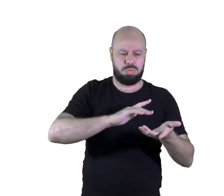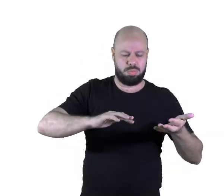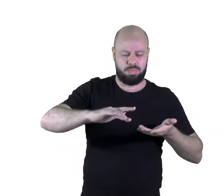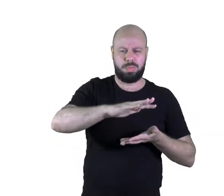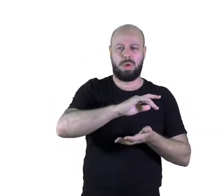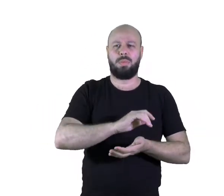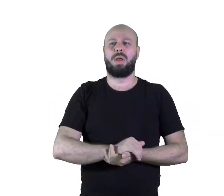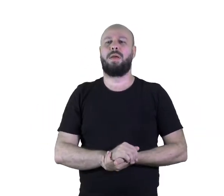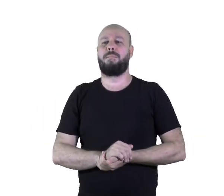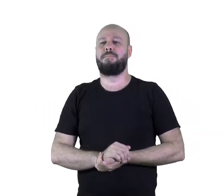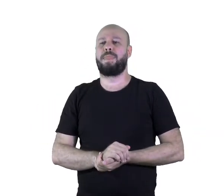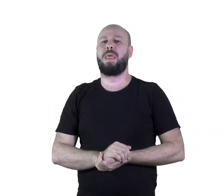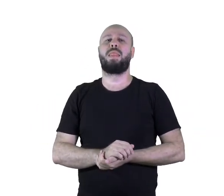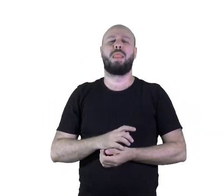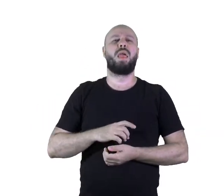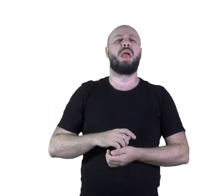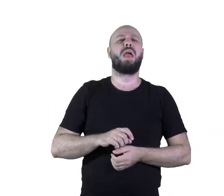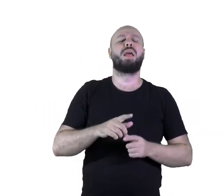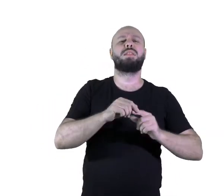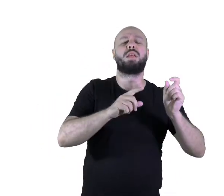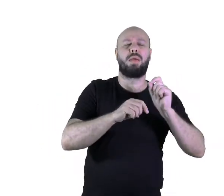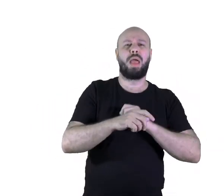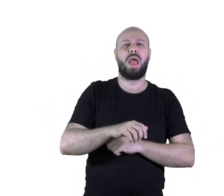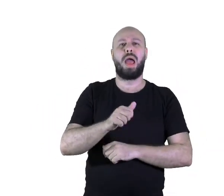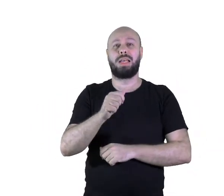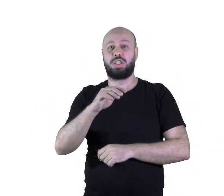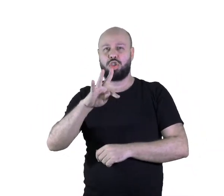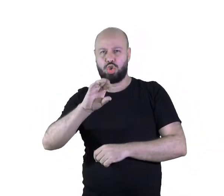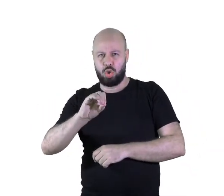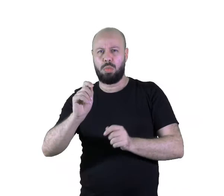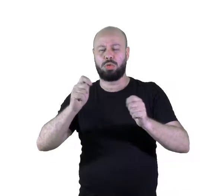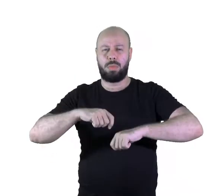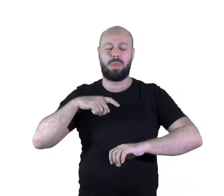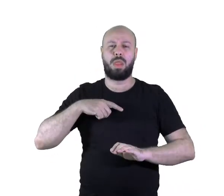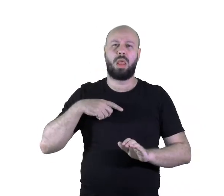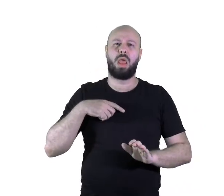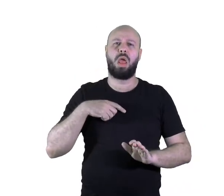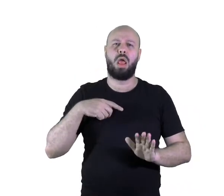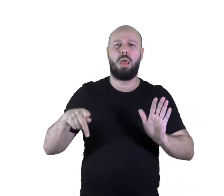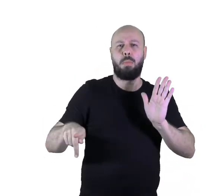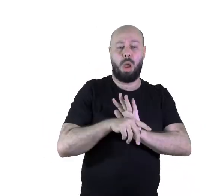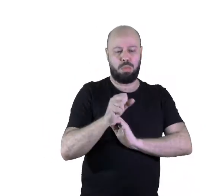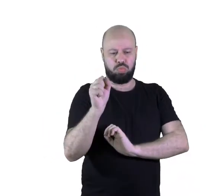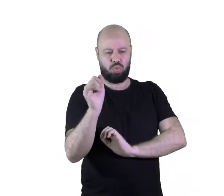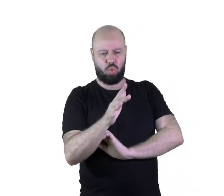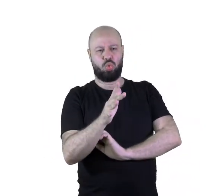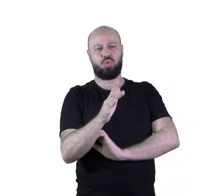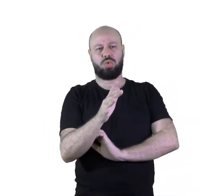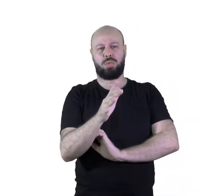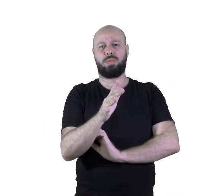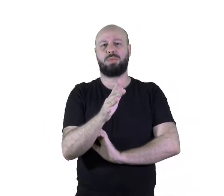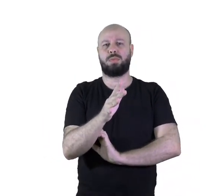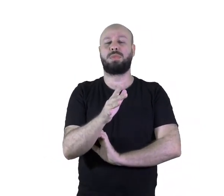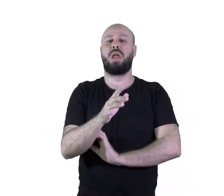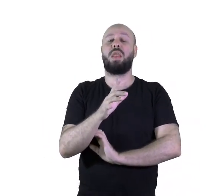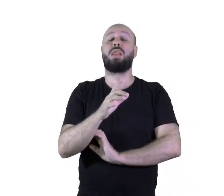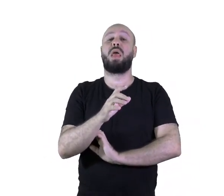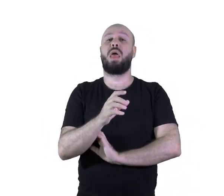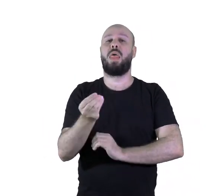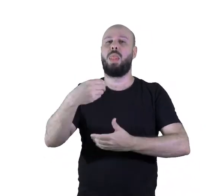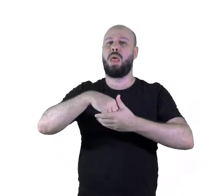Então, a definição de estrela é um astro que possui luz própria. E elas são formadas, então, de